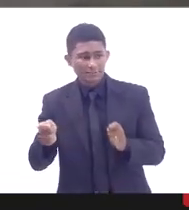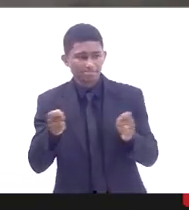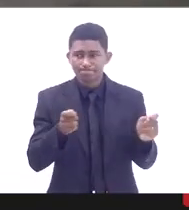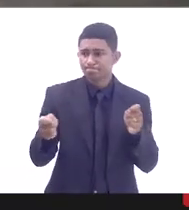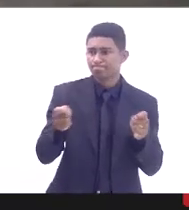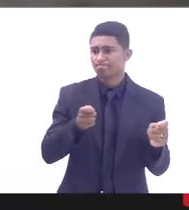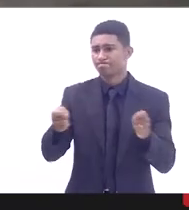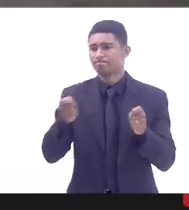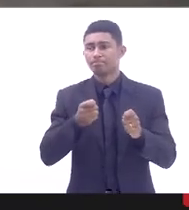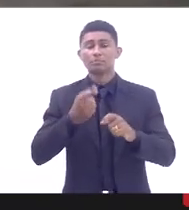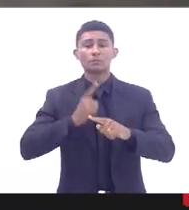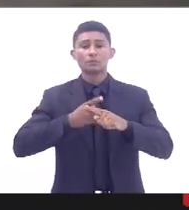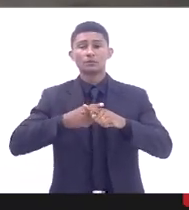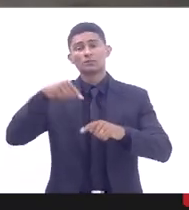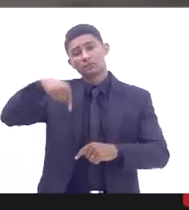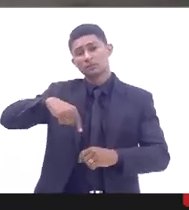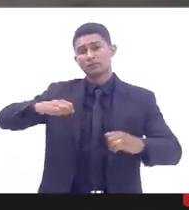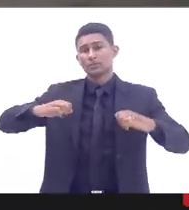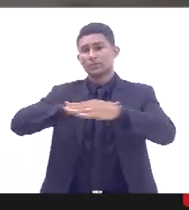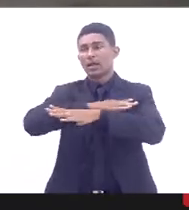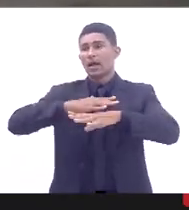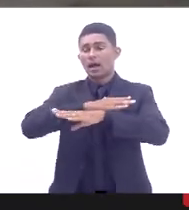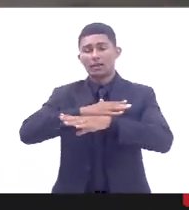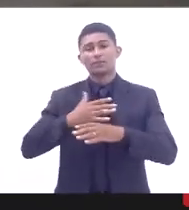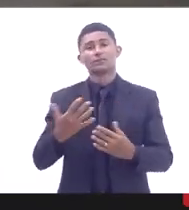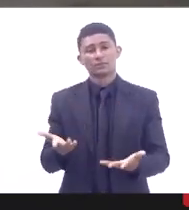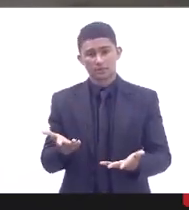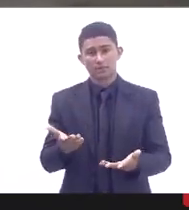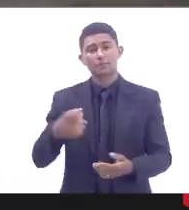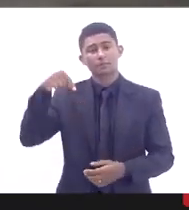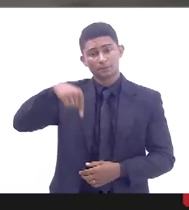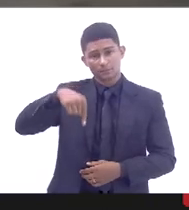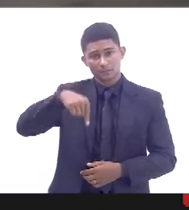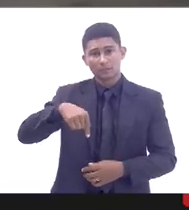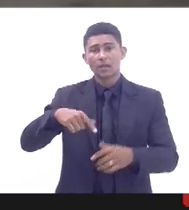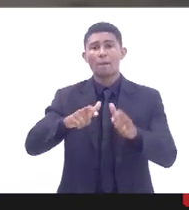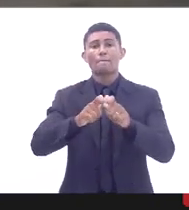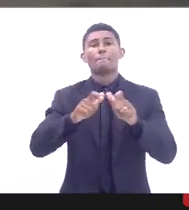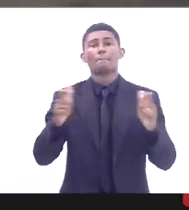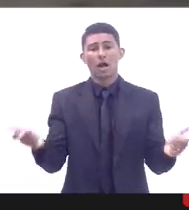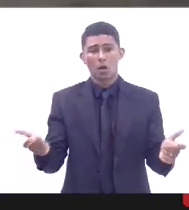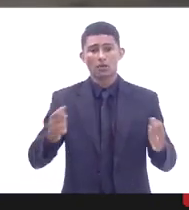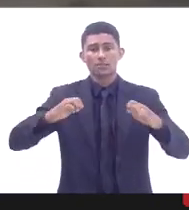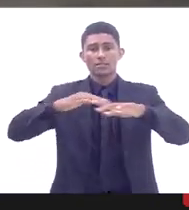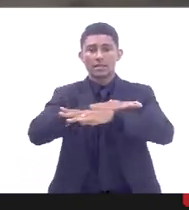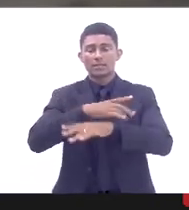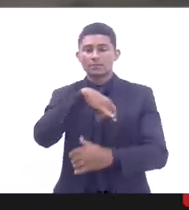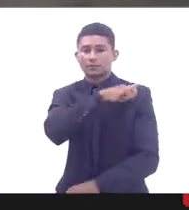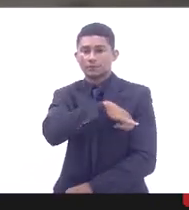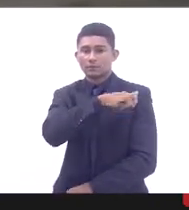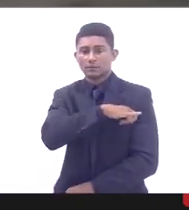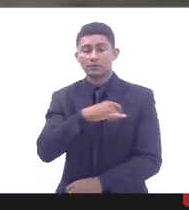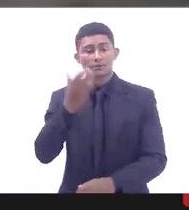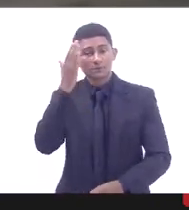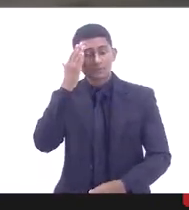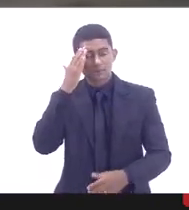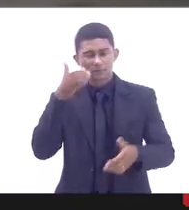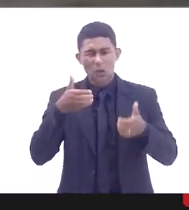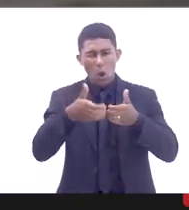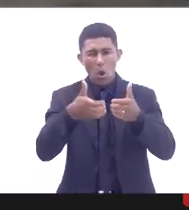como usa os companheiros da gravação colocaram Grande a maior em território do Estado do Rio de Janeiro com uma mobilidade urbana